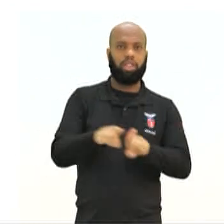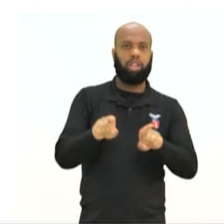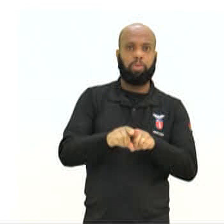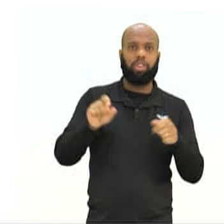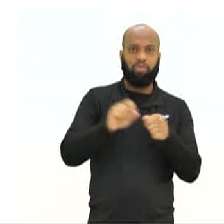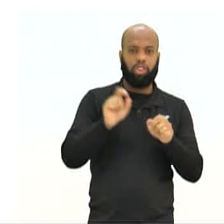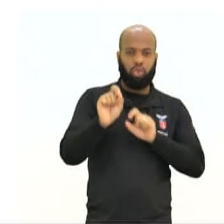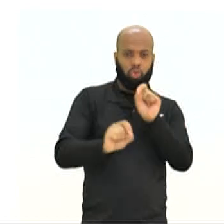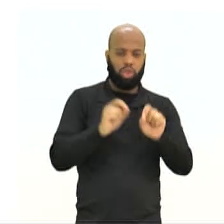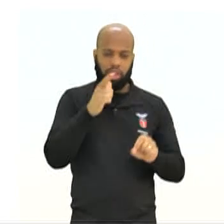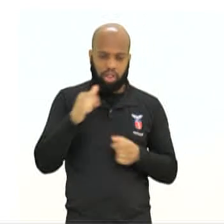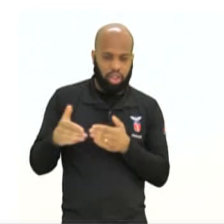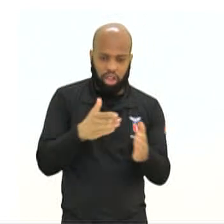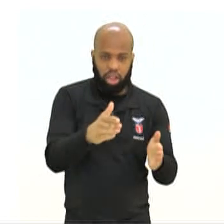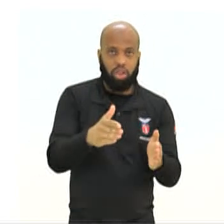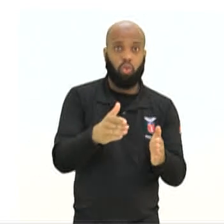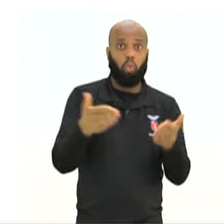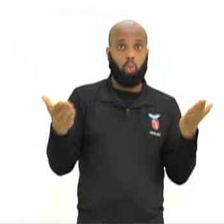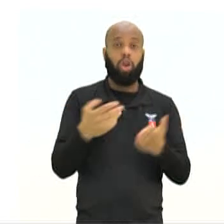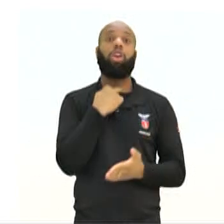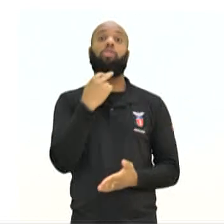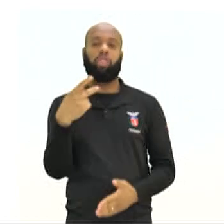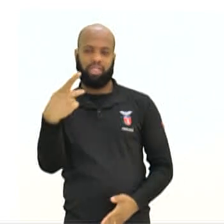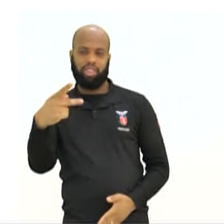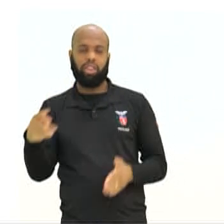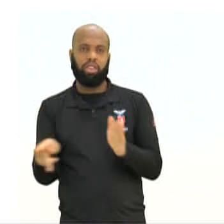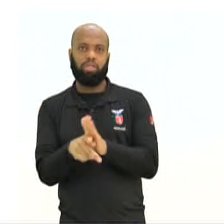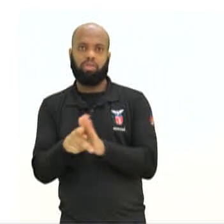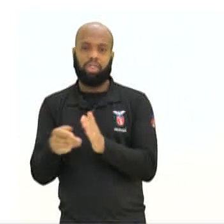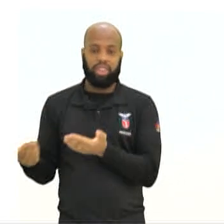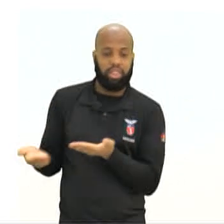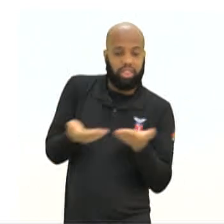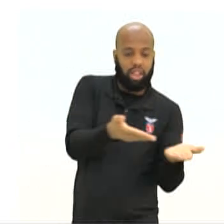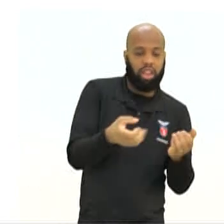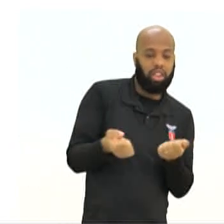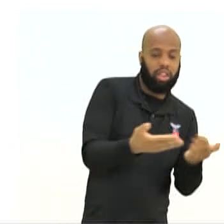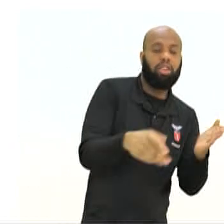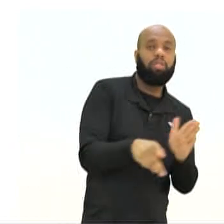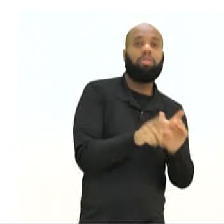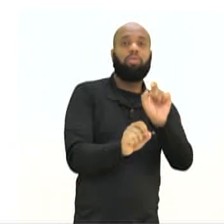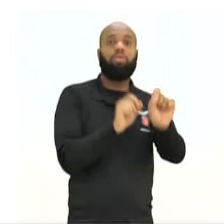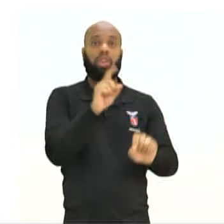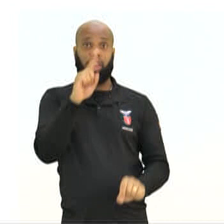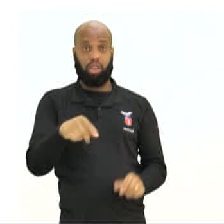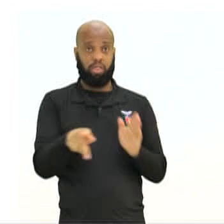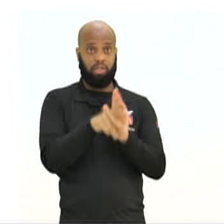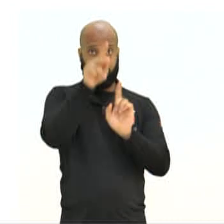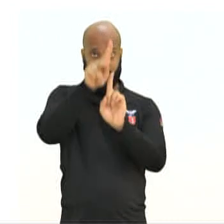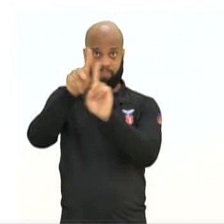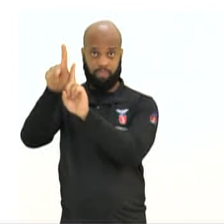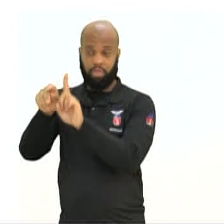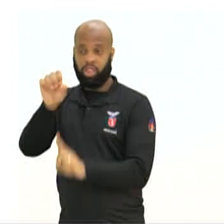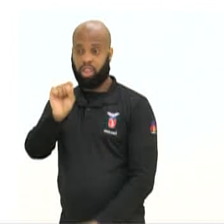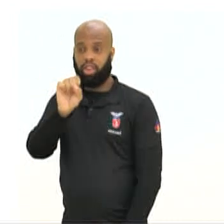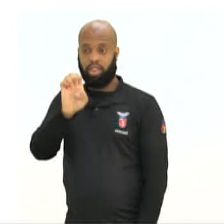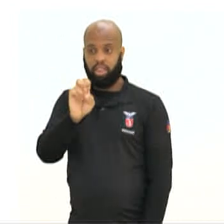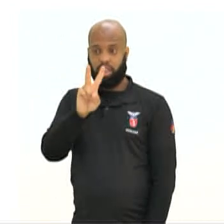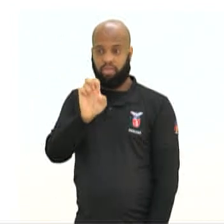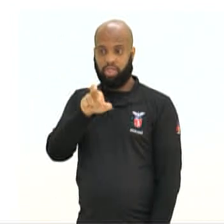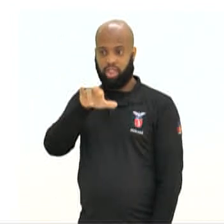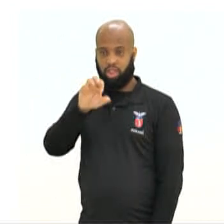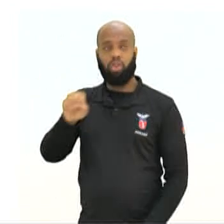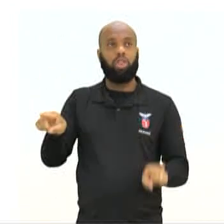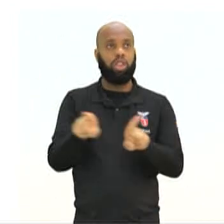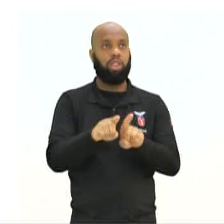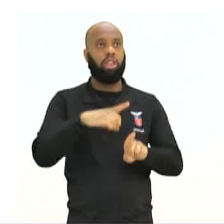ao rio, transfere-a aqui ao retirante Severino, que, como o Capiberibe,